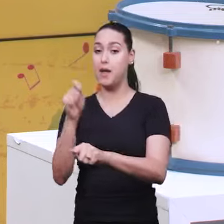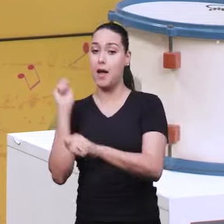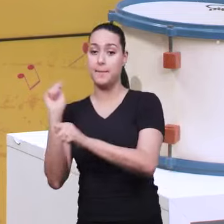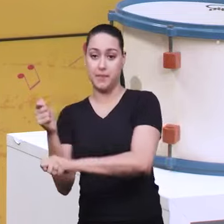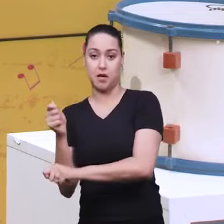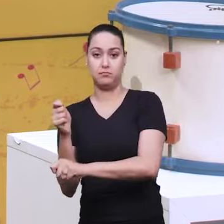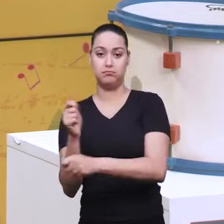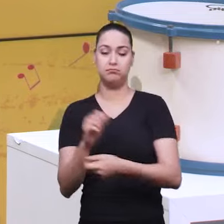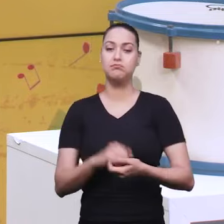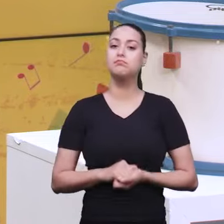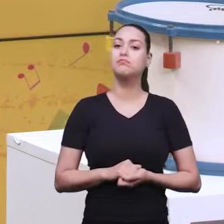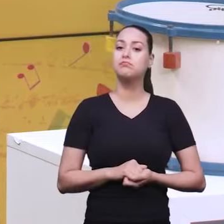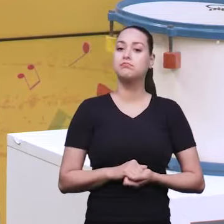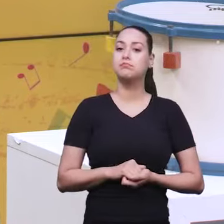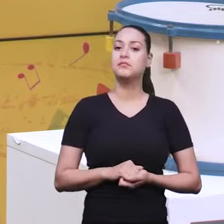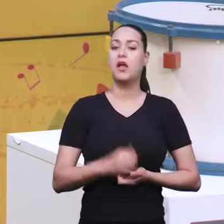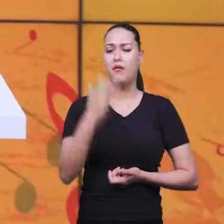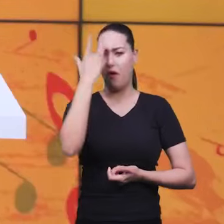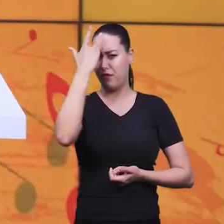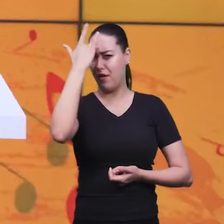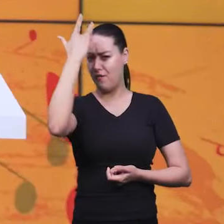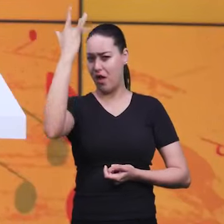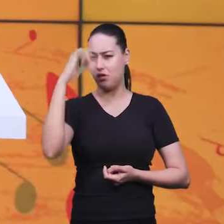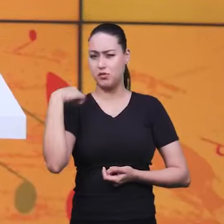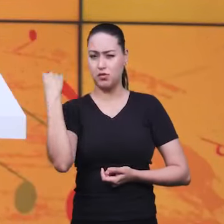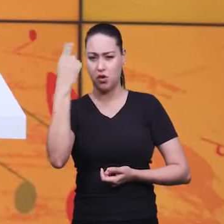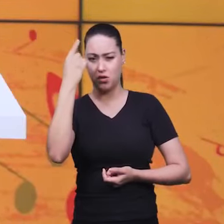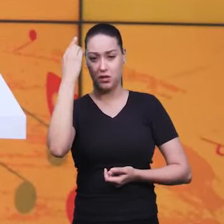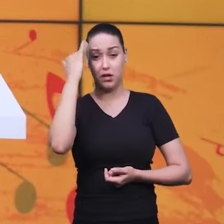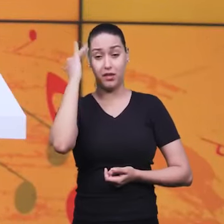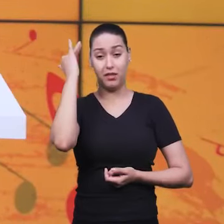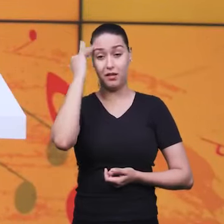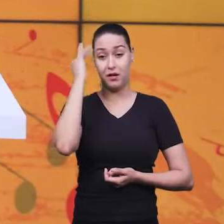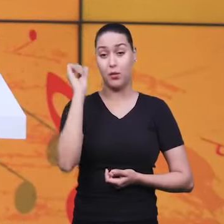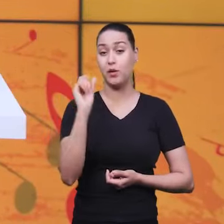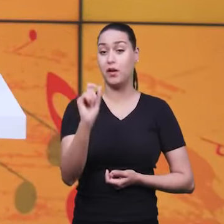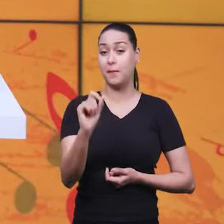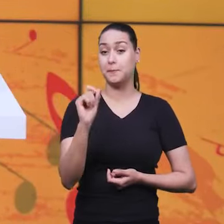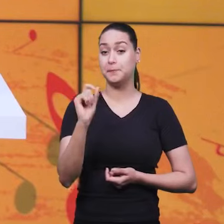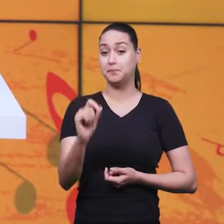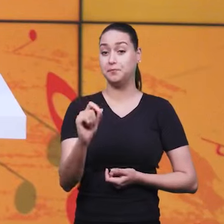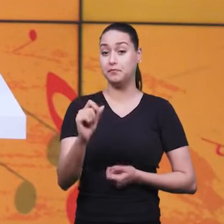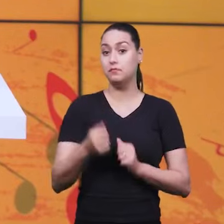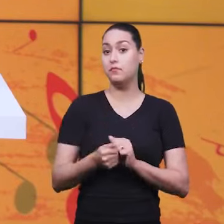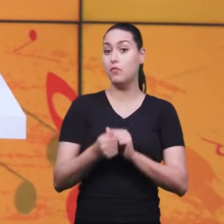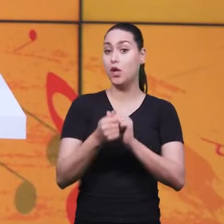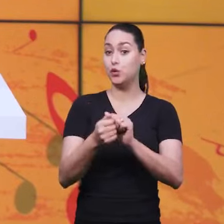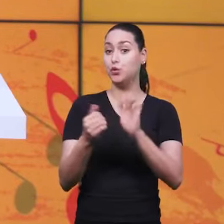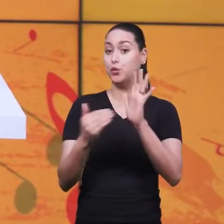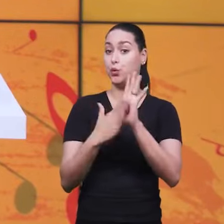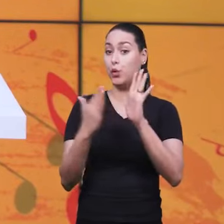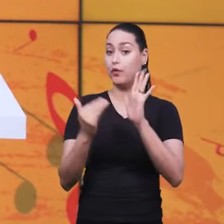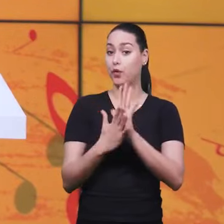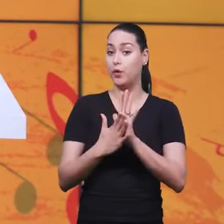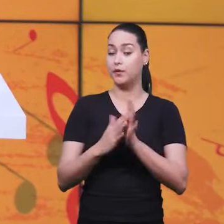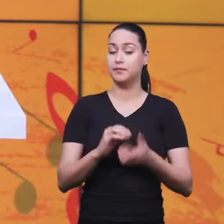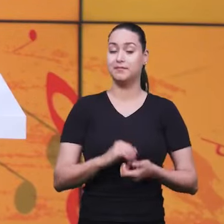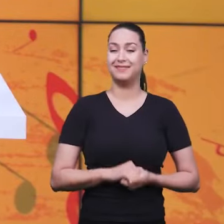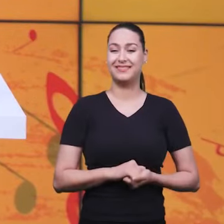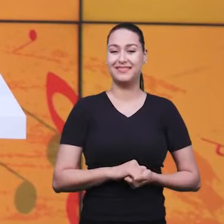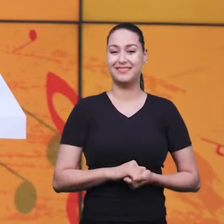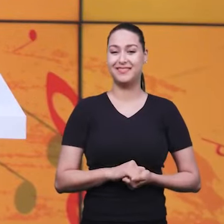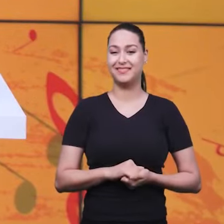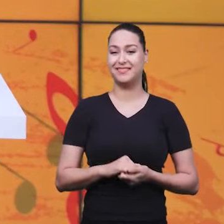esperar. Tum, tum, tum. Para ficar mais fácil de nós entendermos, nós vamos